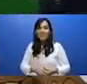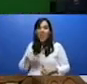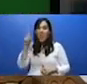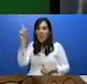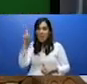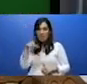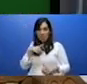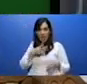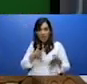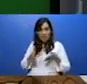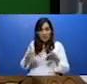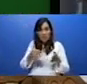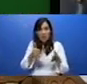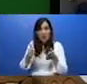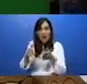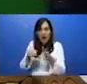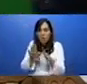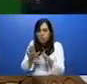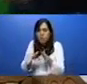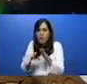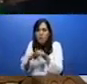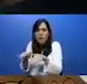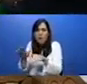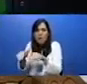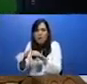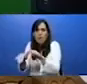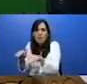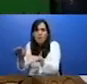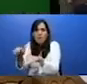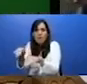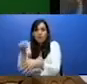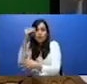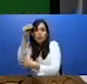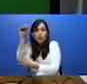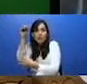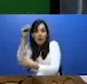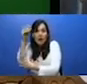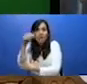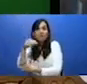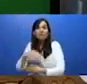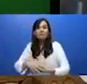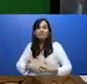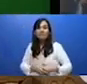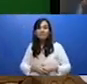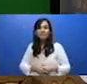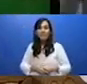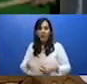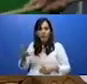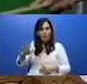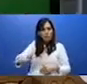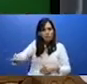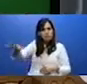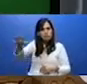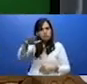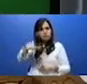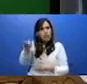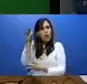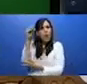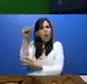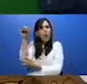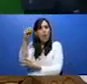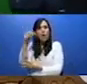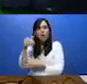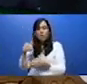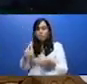um iguanodonte no Vale dos Dinossauros. Então, nesse lugar, eles são encontrados